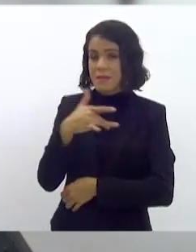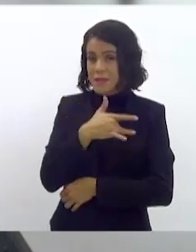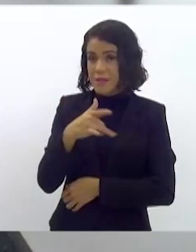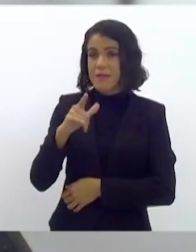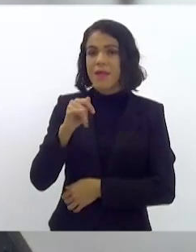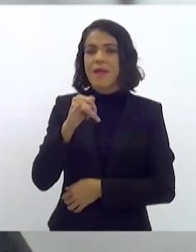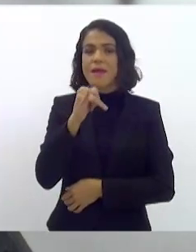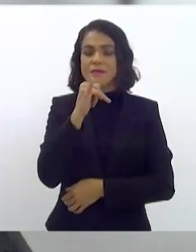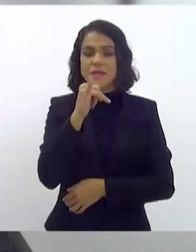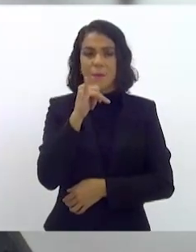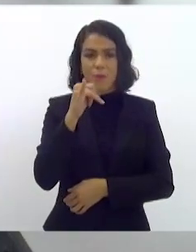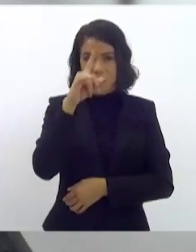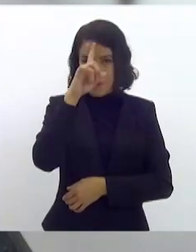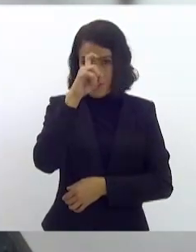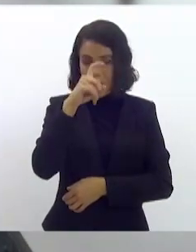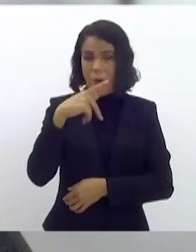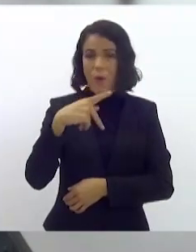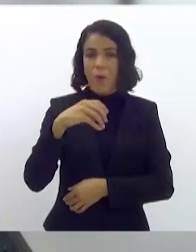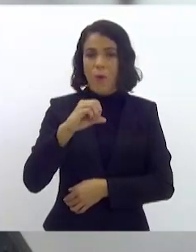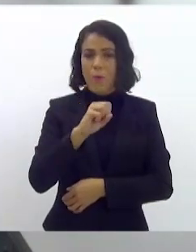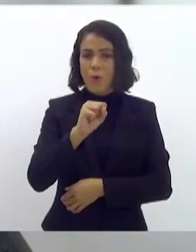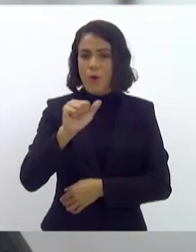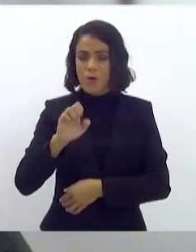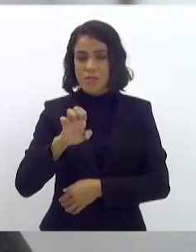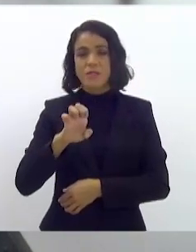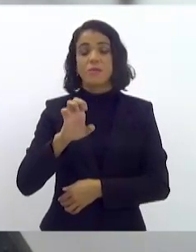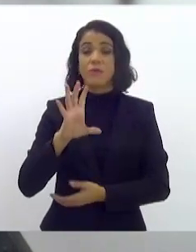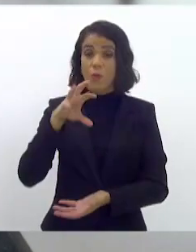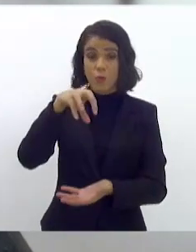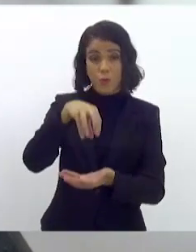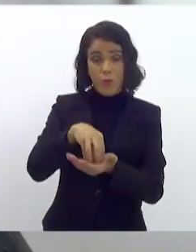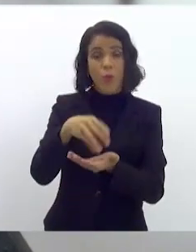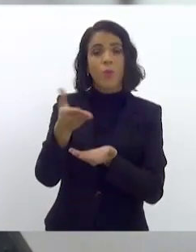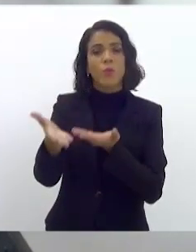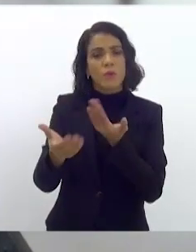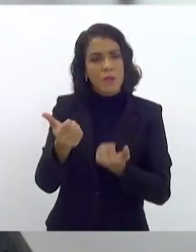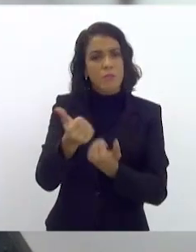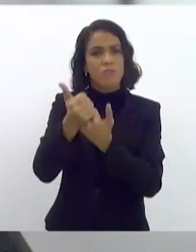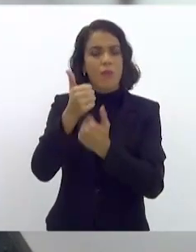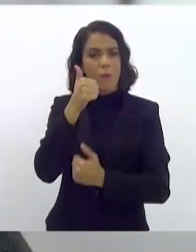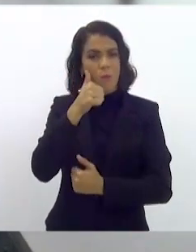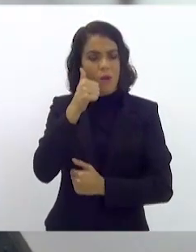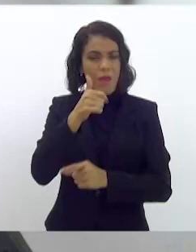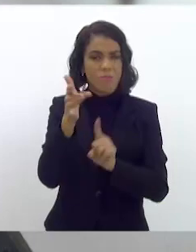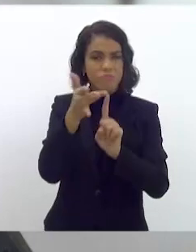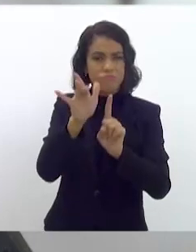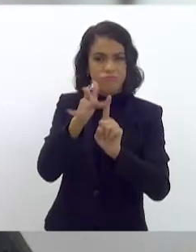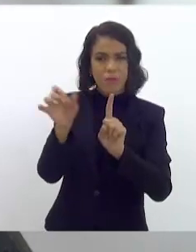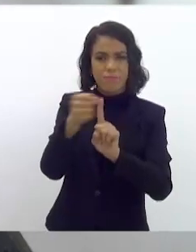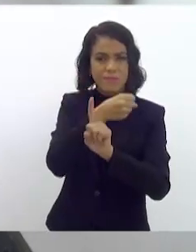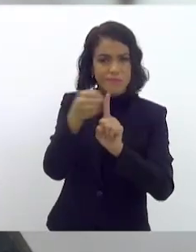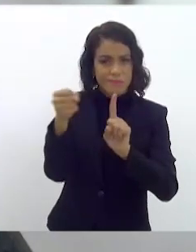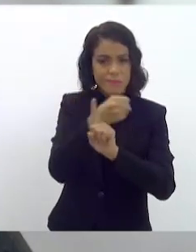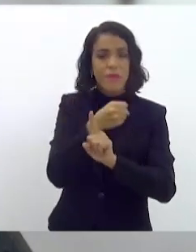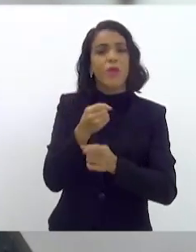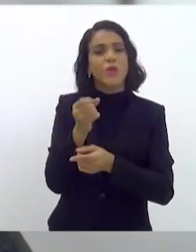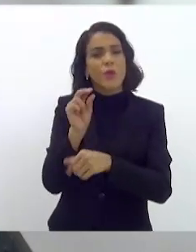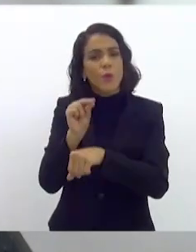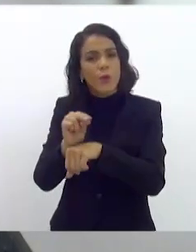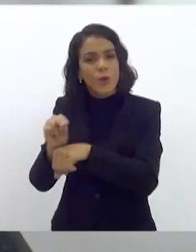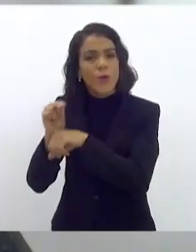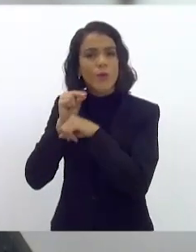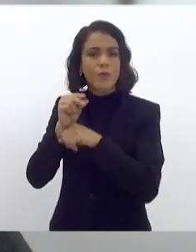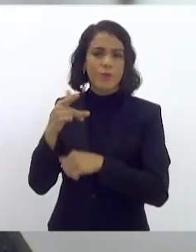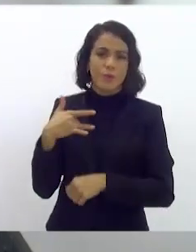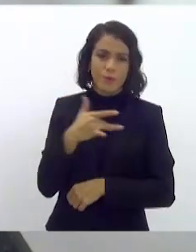no Hospital da Posse, um núcleo de atendimento a mulheres vítimas de violência, tem uma superintendência que cuida da saúde da mulher.